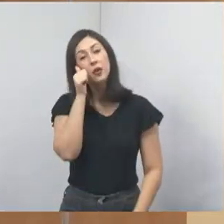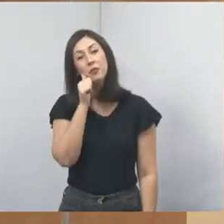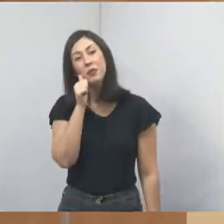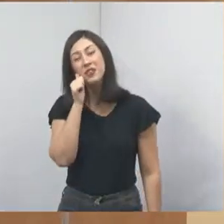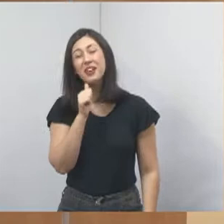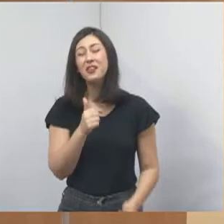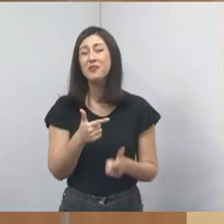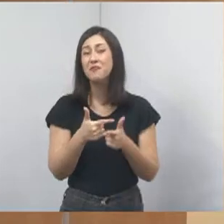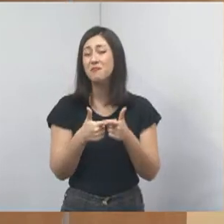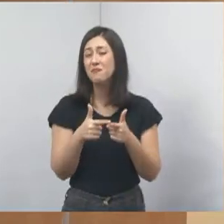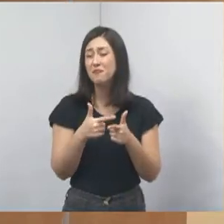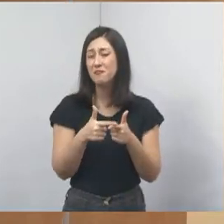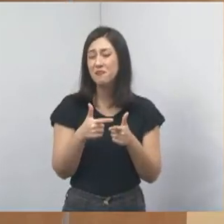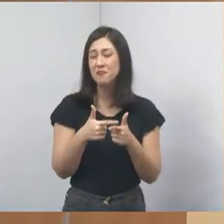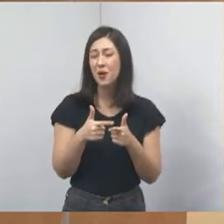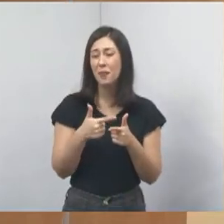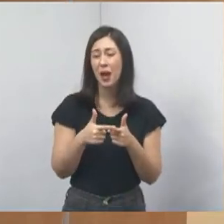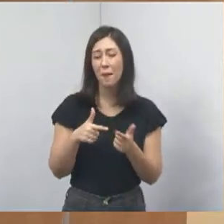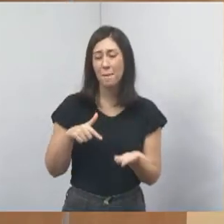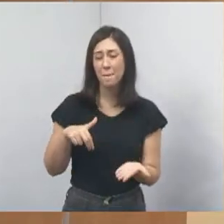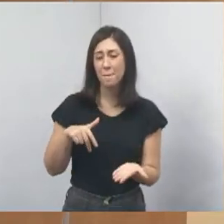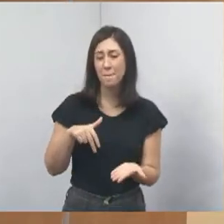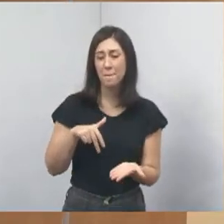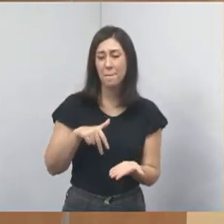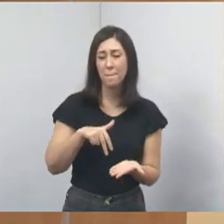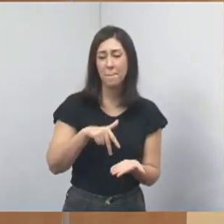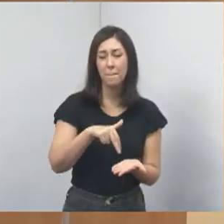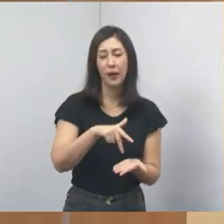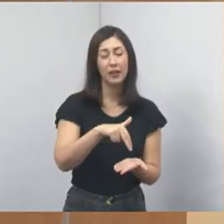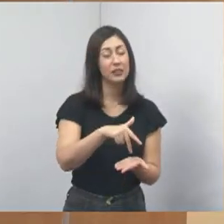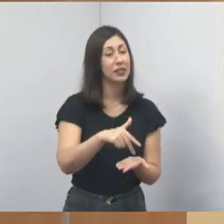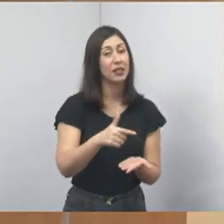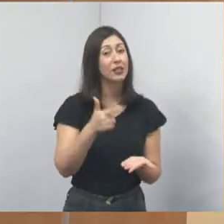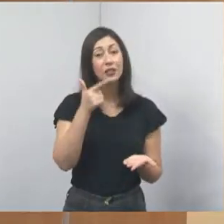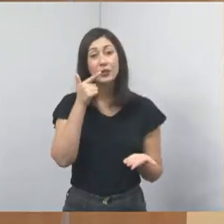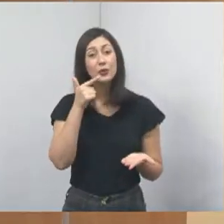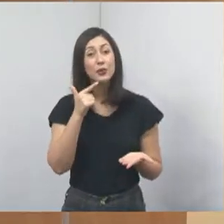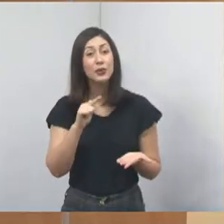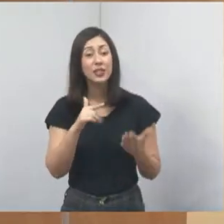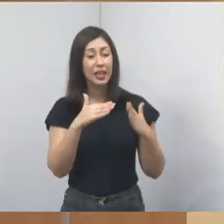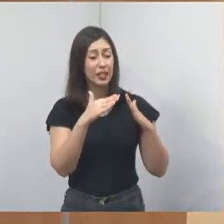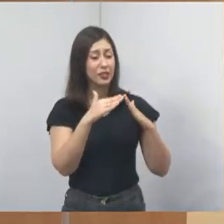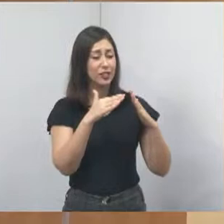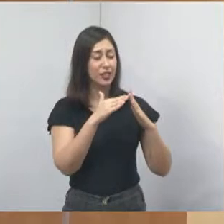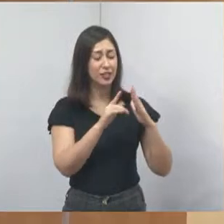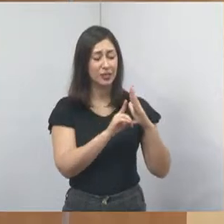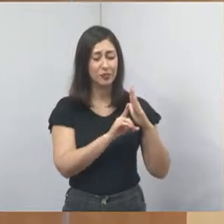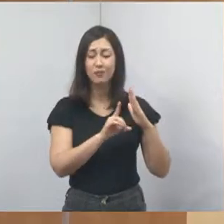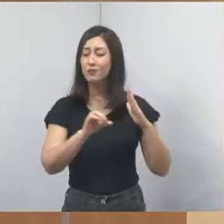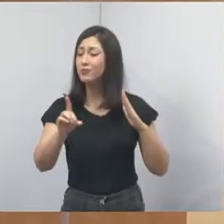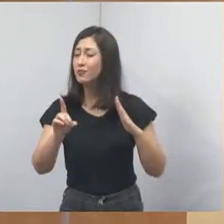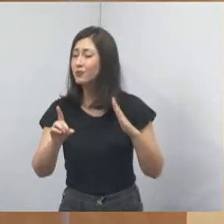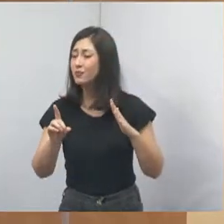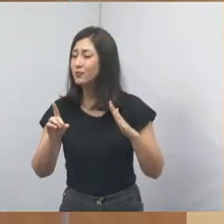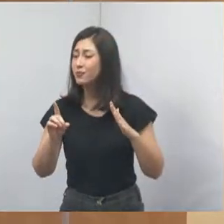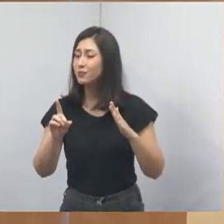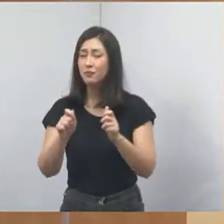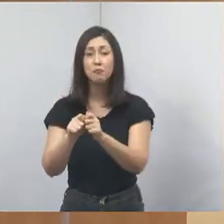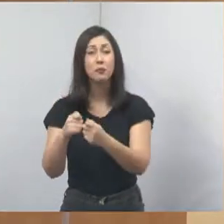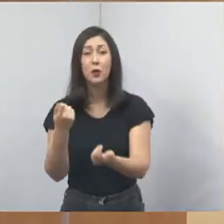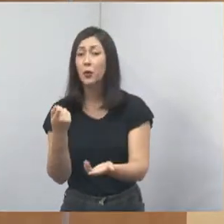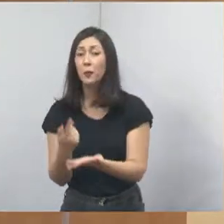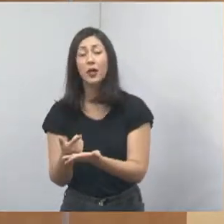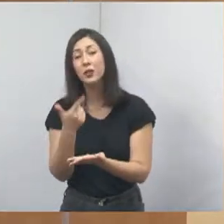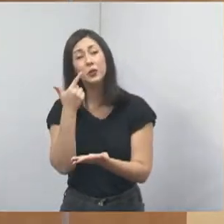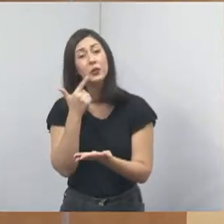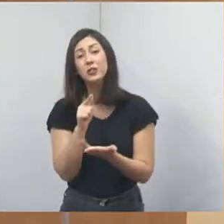está com problema de locomoção, e ela já não pode nem mais sair da sua casa para ir comprar pão na padaria, porque é um